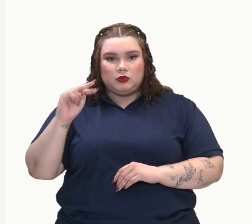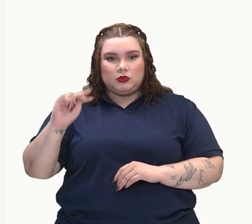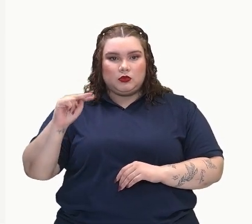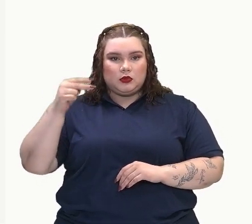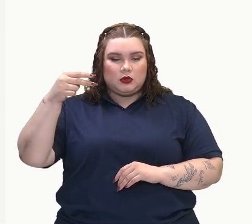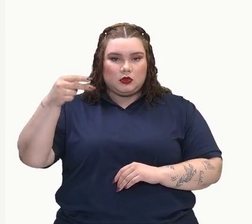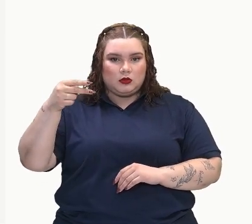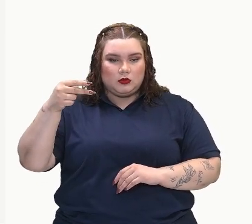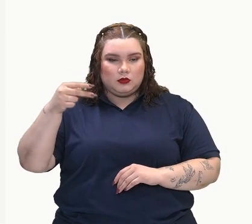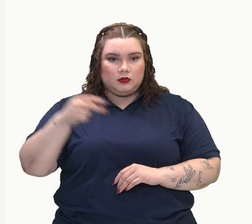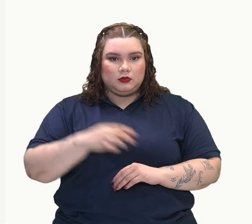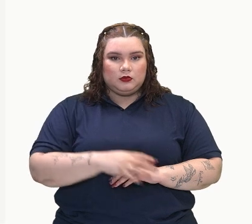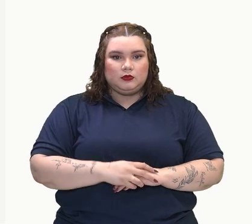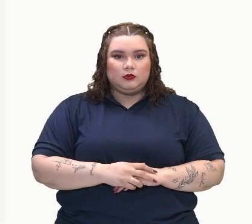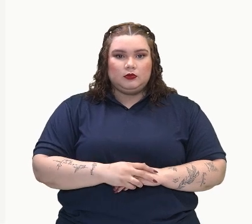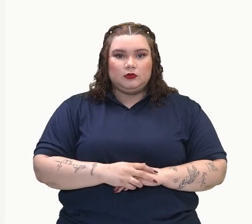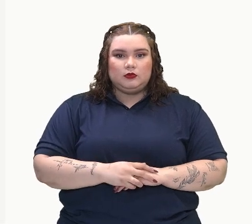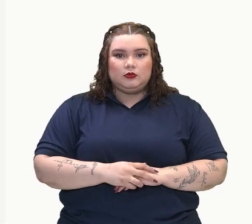Olha só.